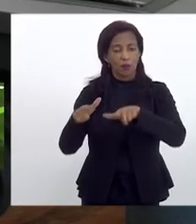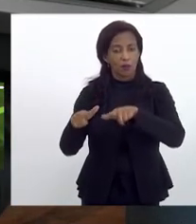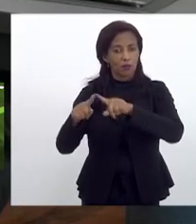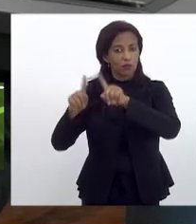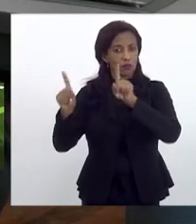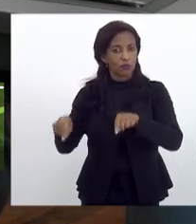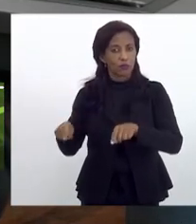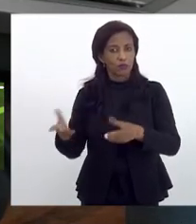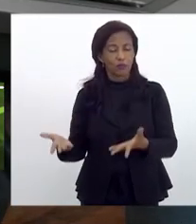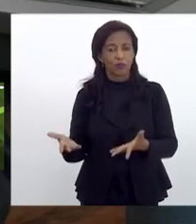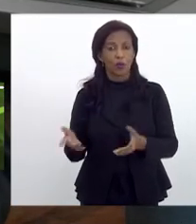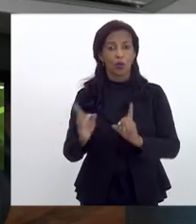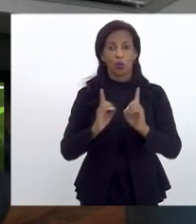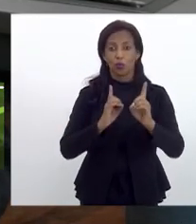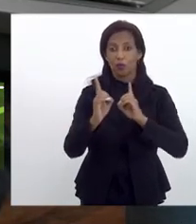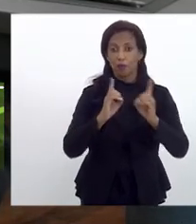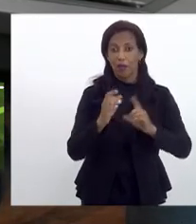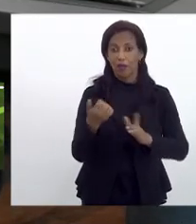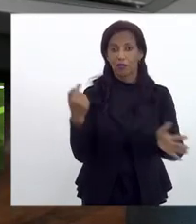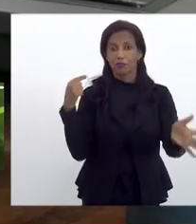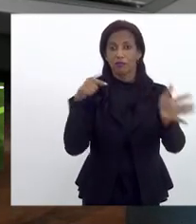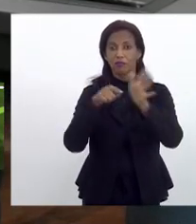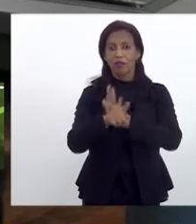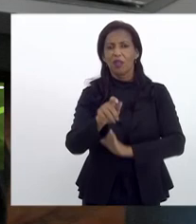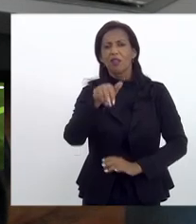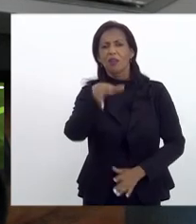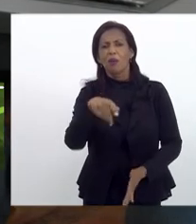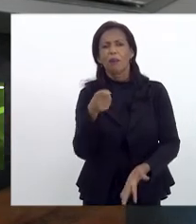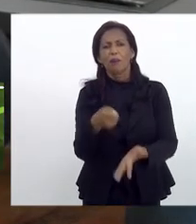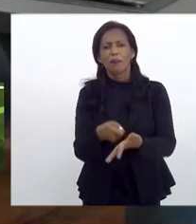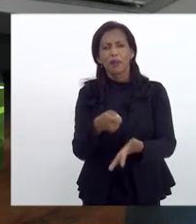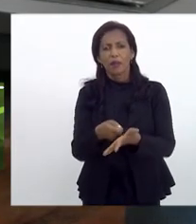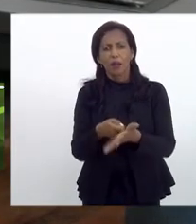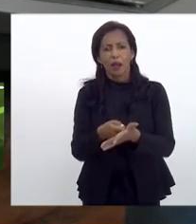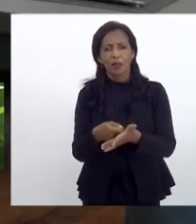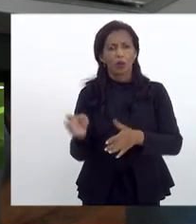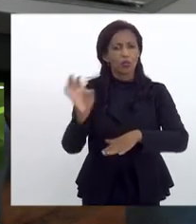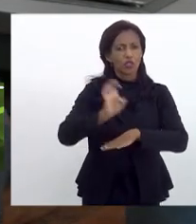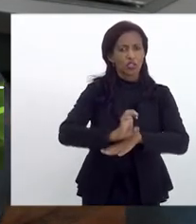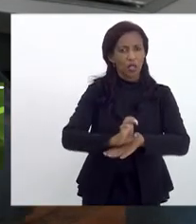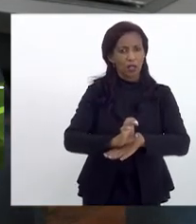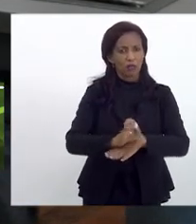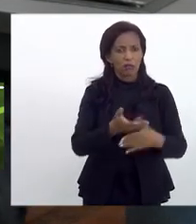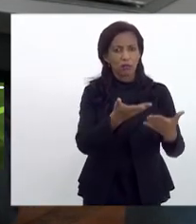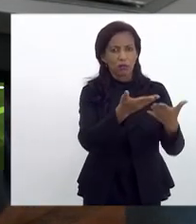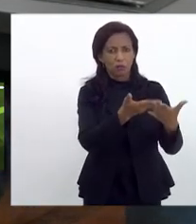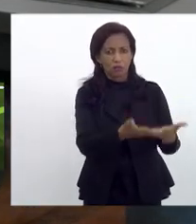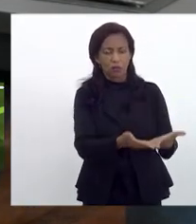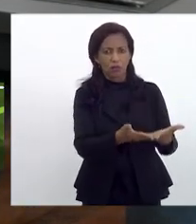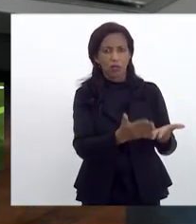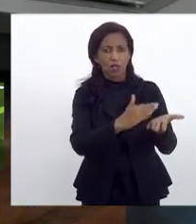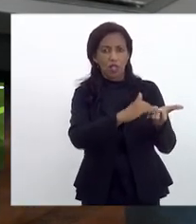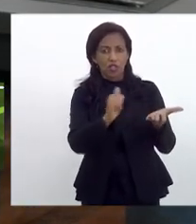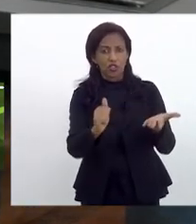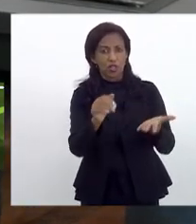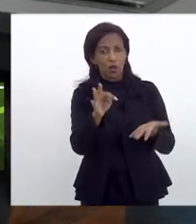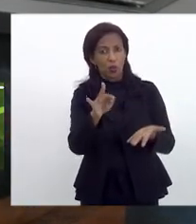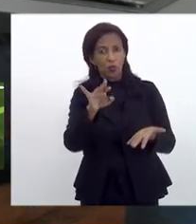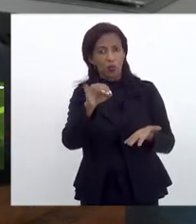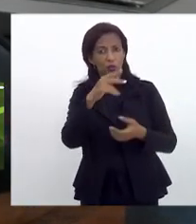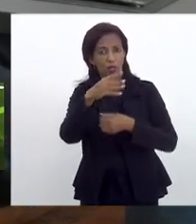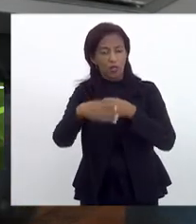O debate que quero fazer É que o que é obrigado O que é obrigado Ao Estado fazer É extinguir o triênio